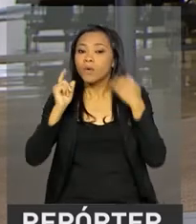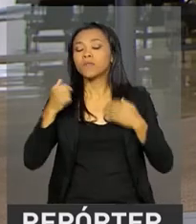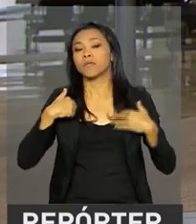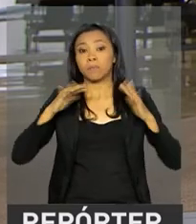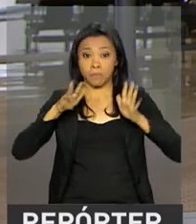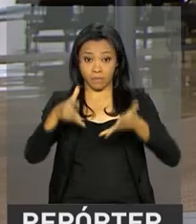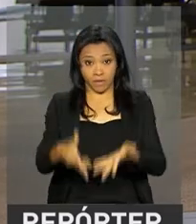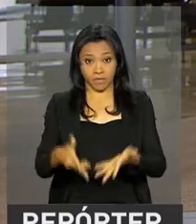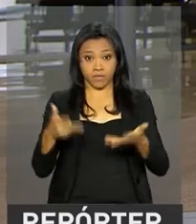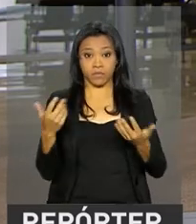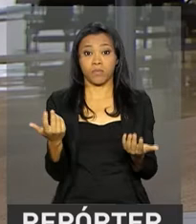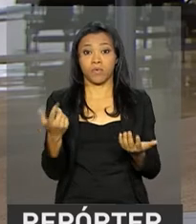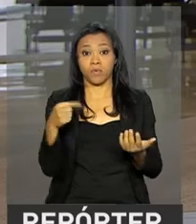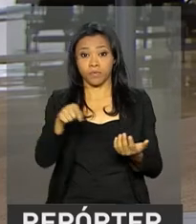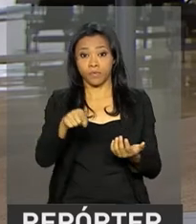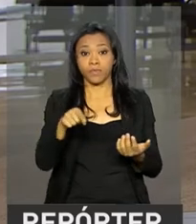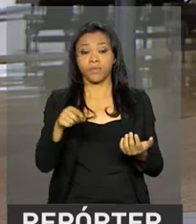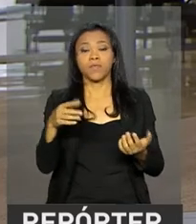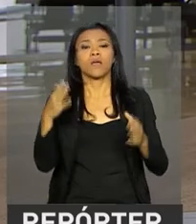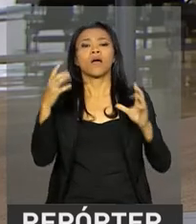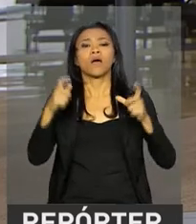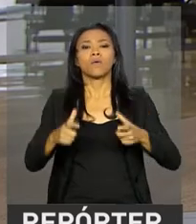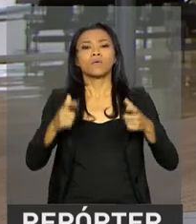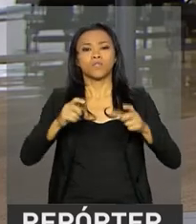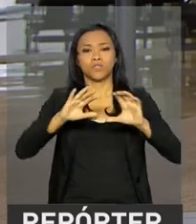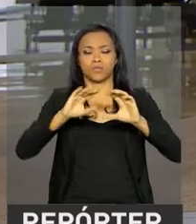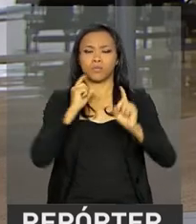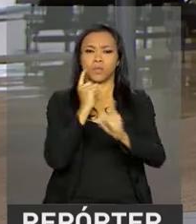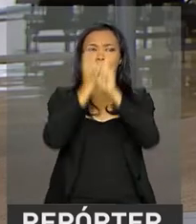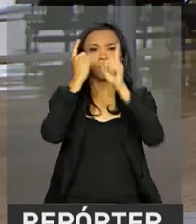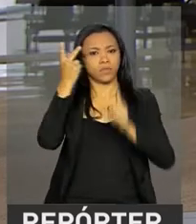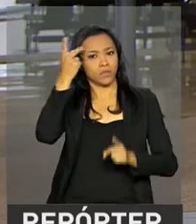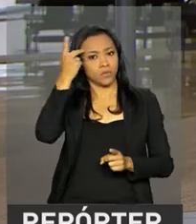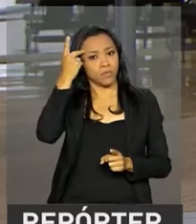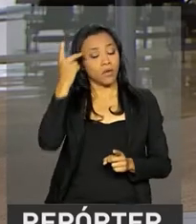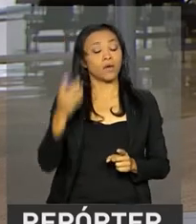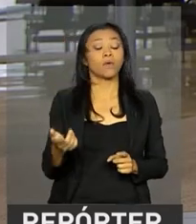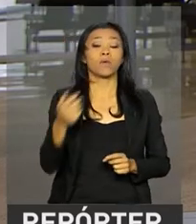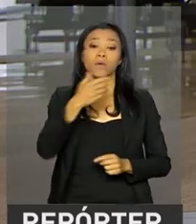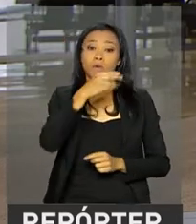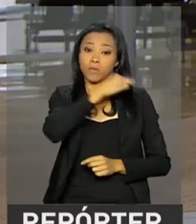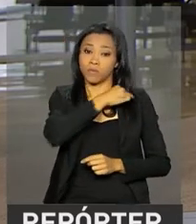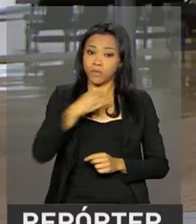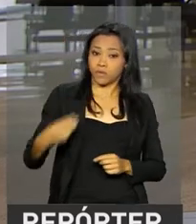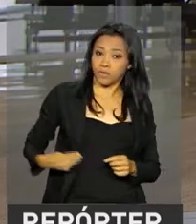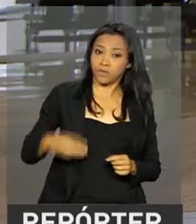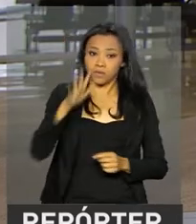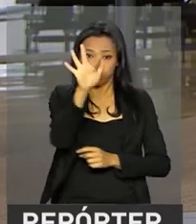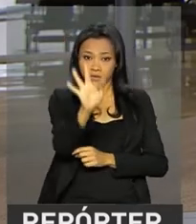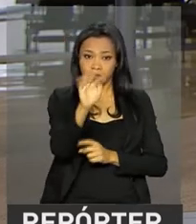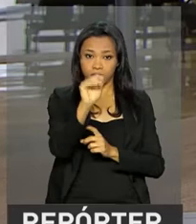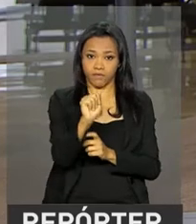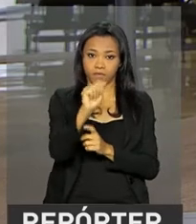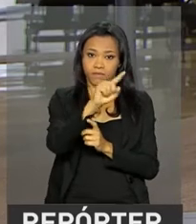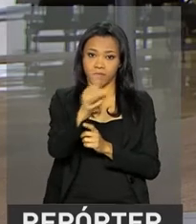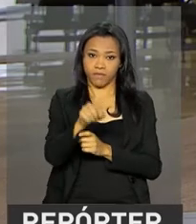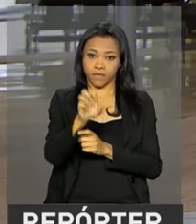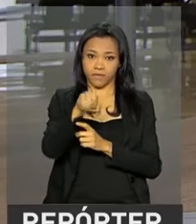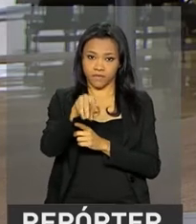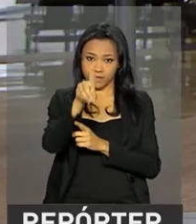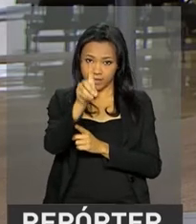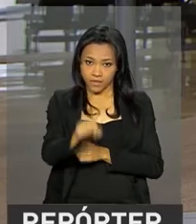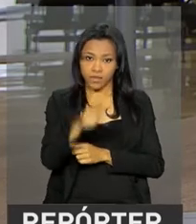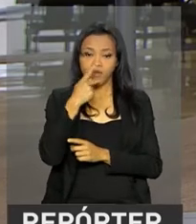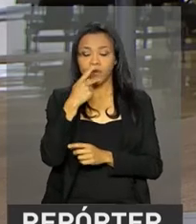banco Goldman Sachs em São Paulo, o ministro da Fazenda, Henrique Meirelles, afirmou que a reforma da